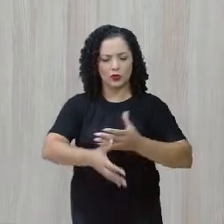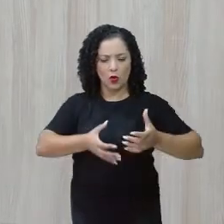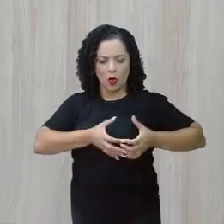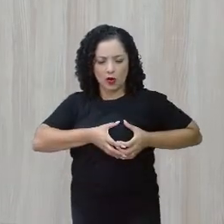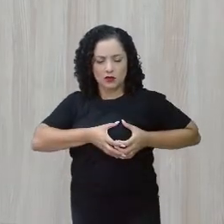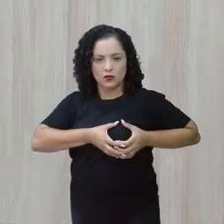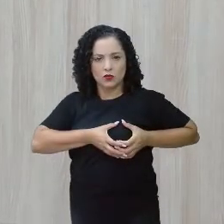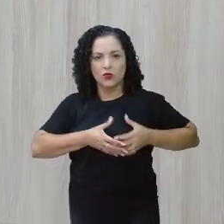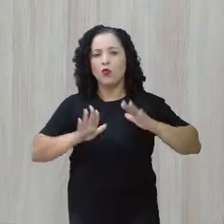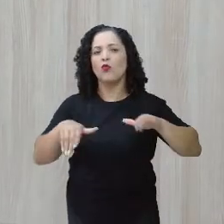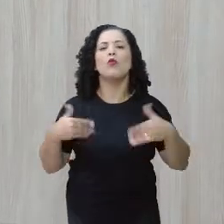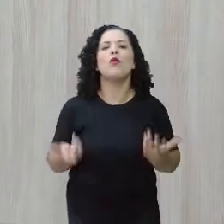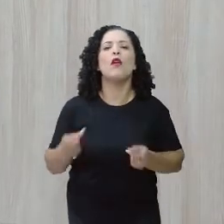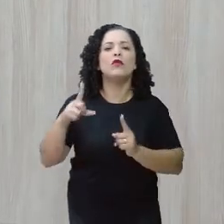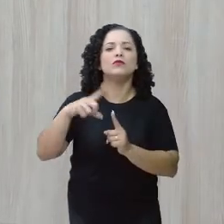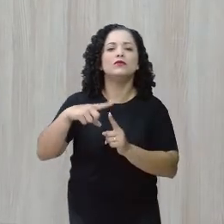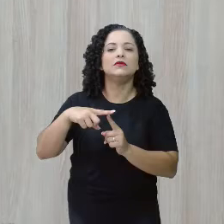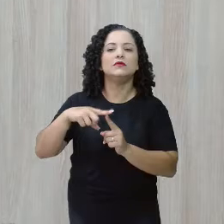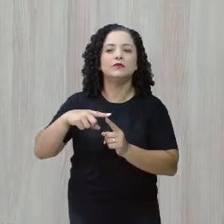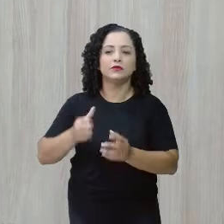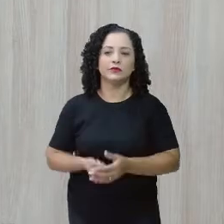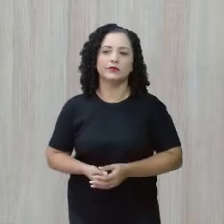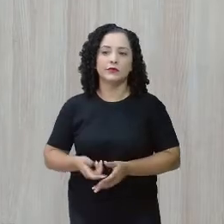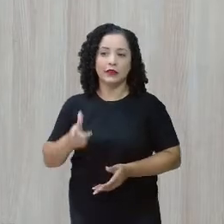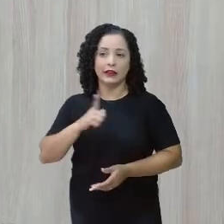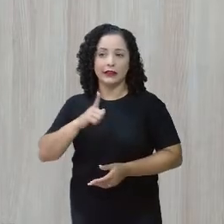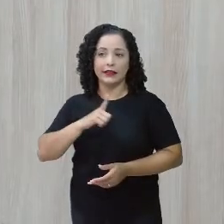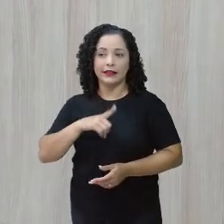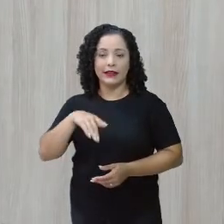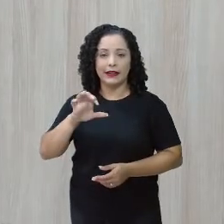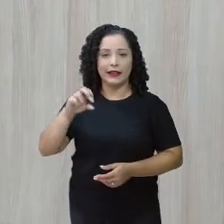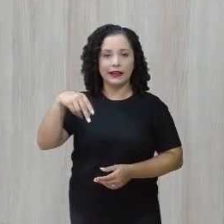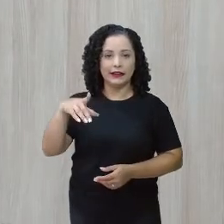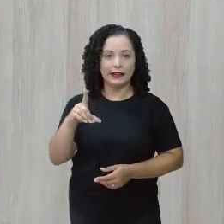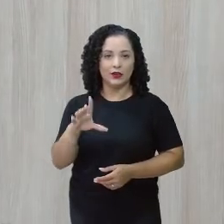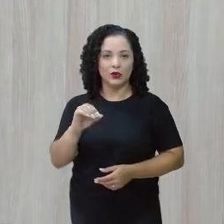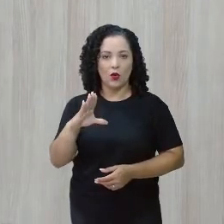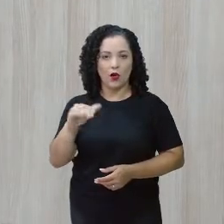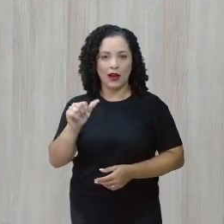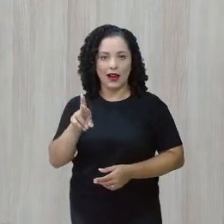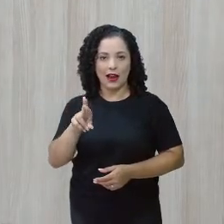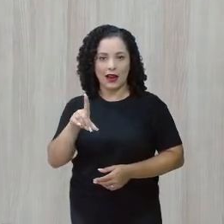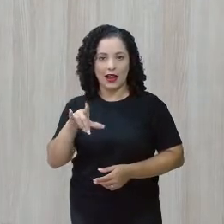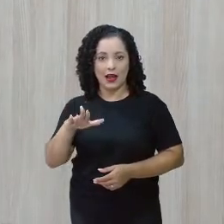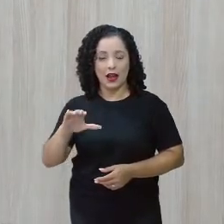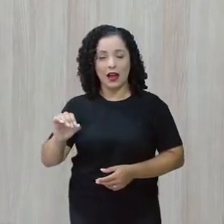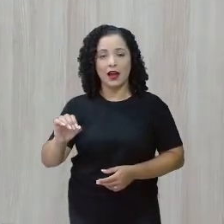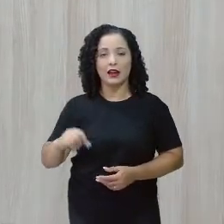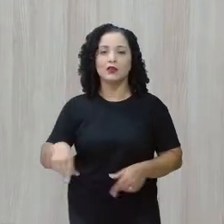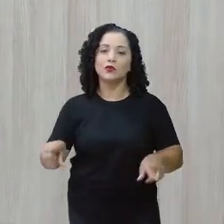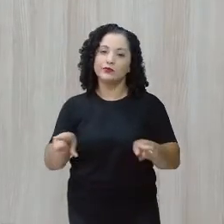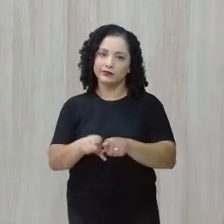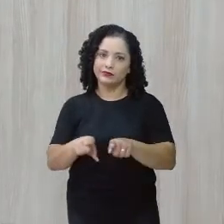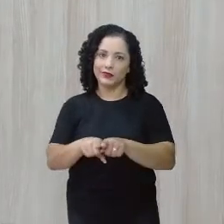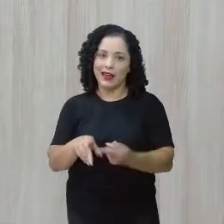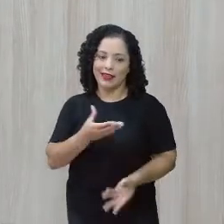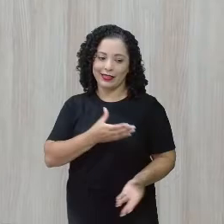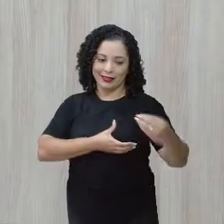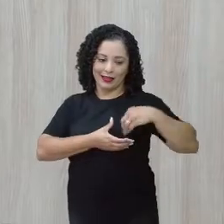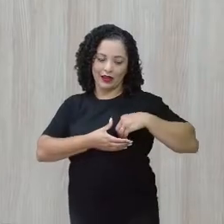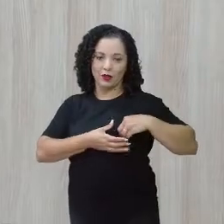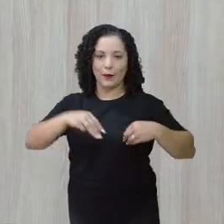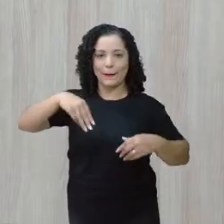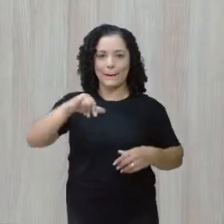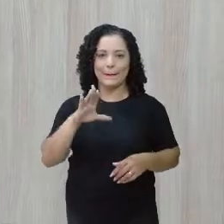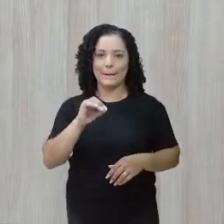quais são esses tecidos. Então, eu tenho o endocárdio, né? como o prefixo já está dizendo, dentro, o miocárdio,